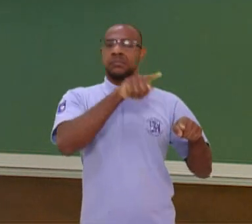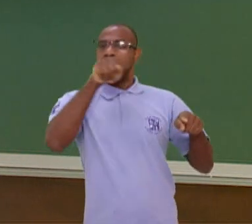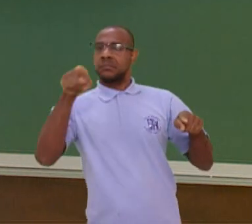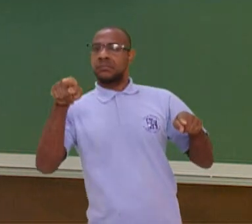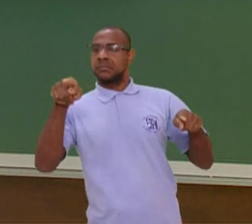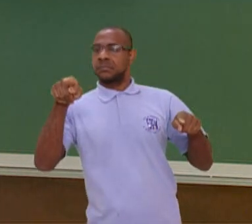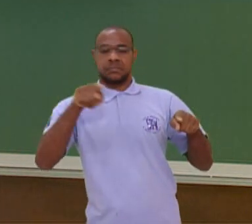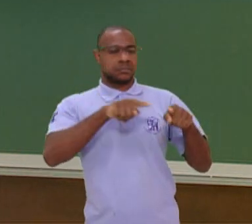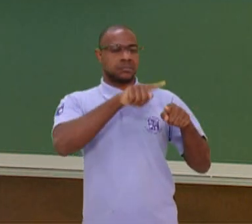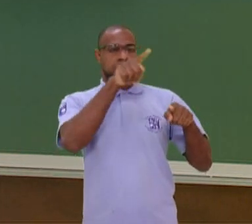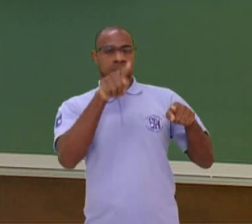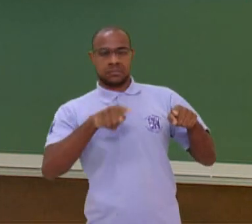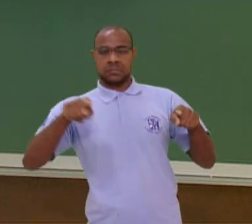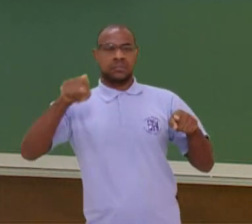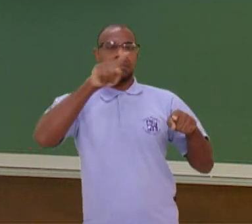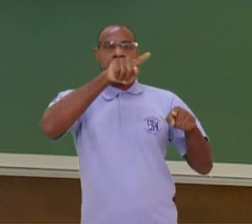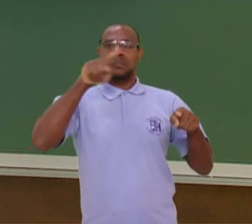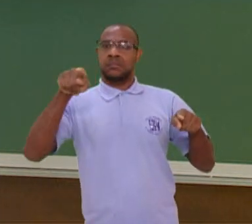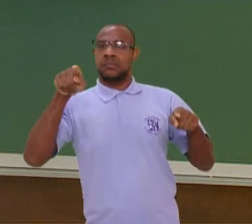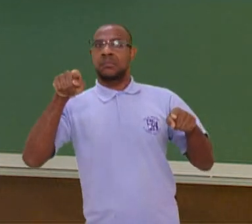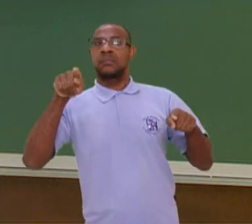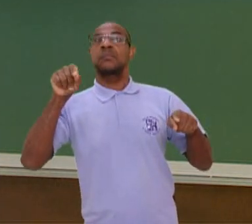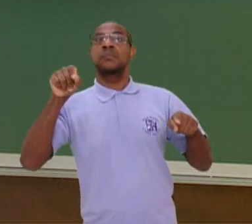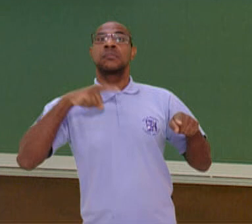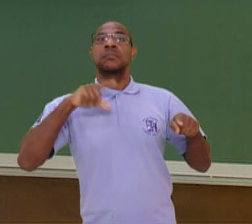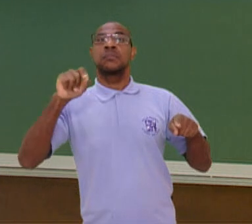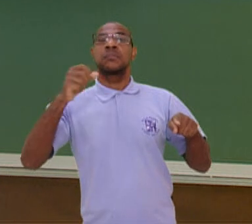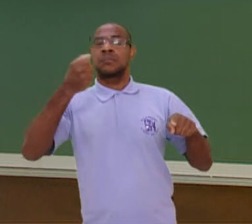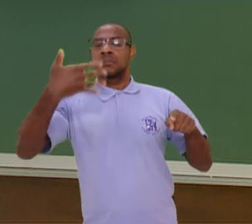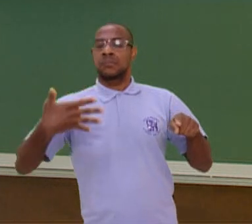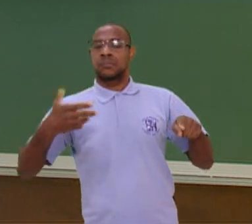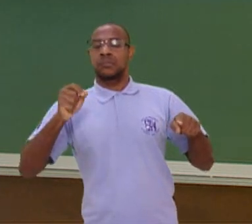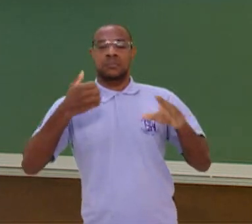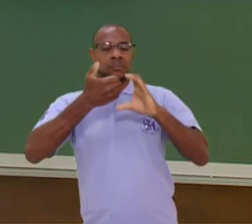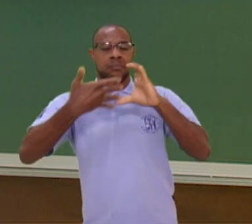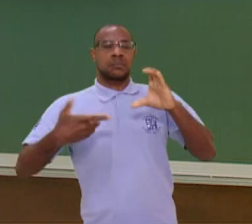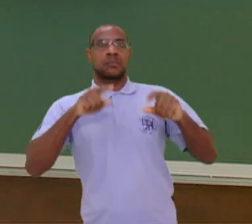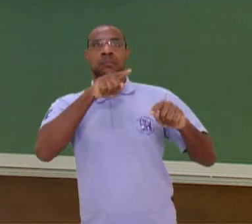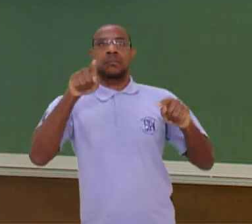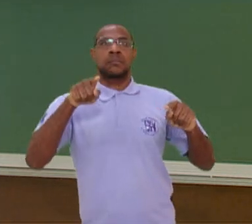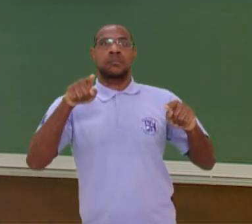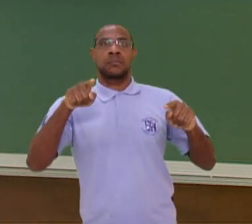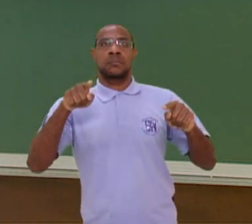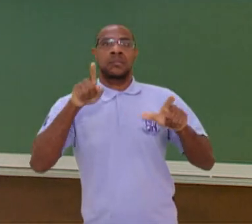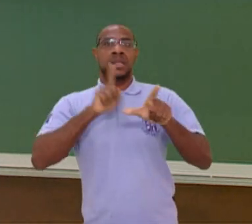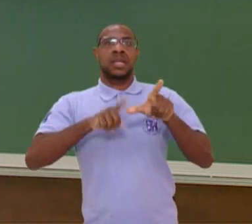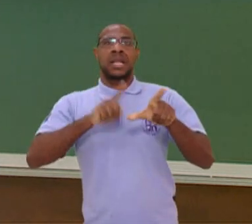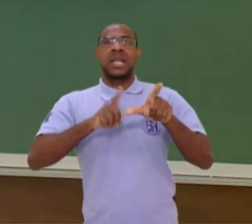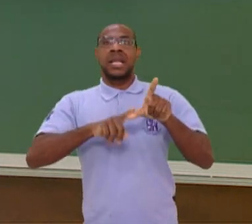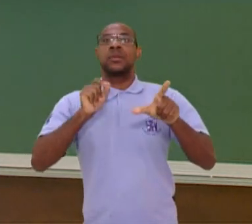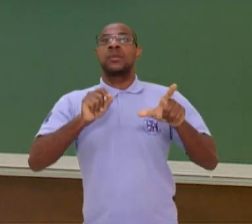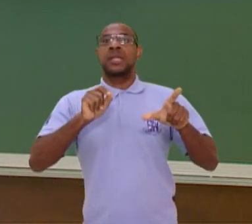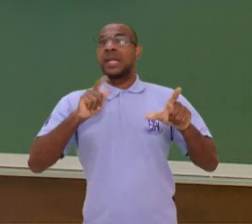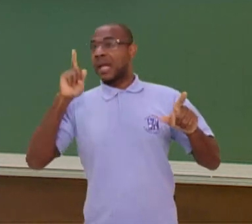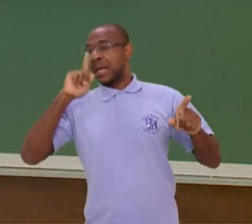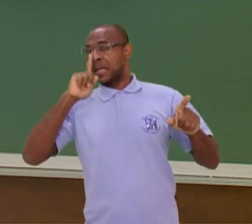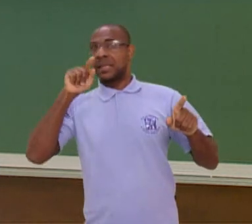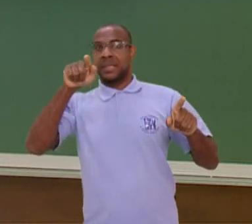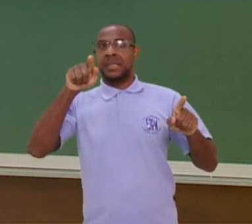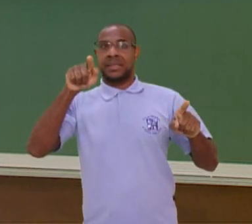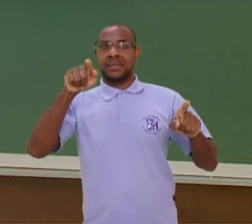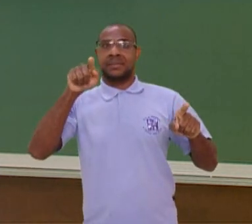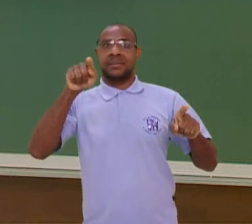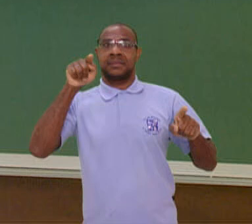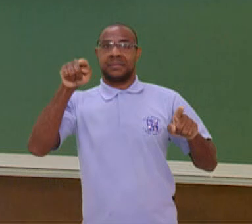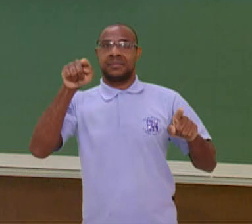seguinte ou adjacente, então vamos ter essa característica representada por uma letra grega chamada lambda, definido como comprimento